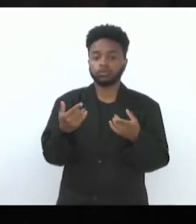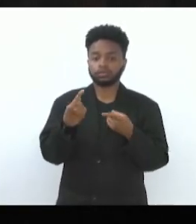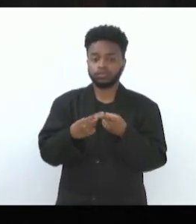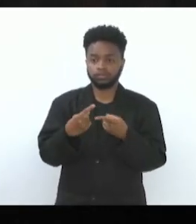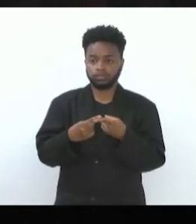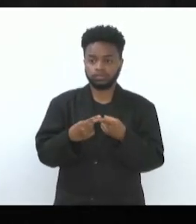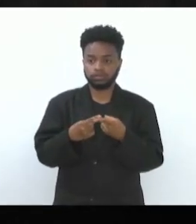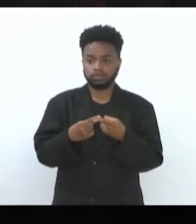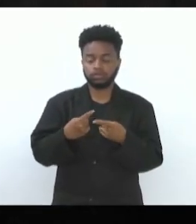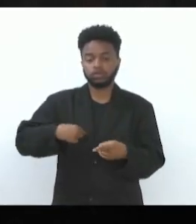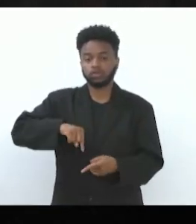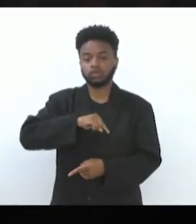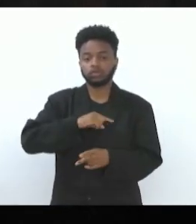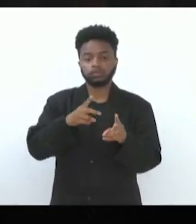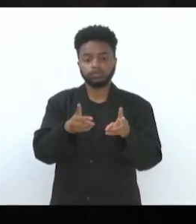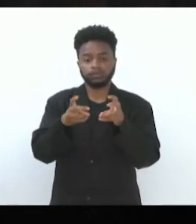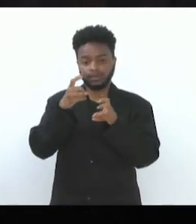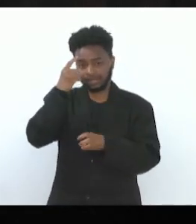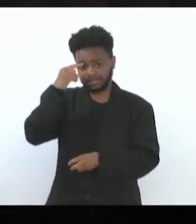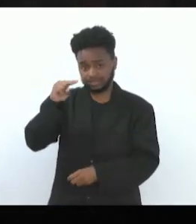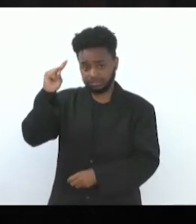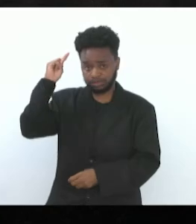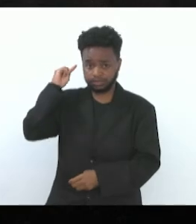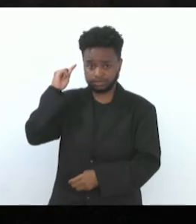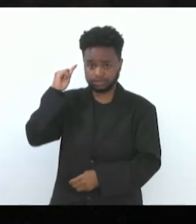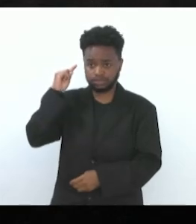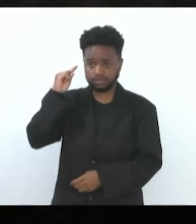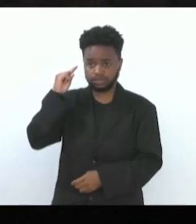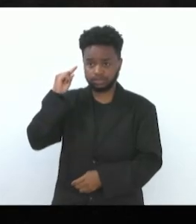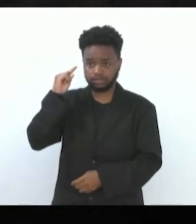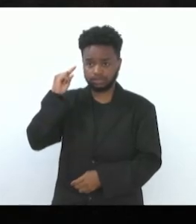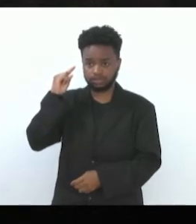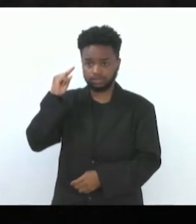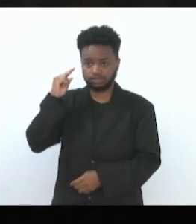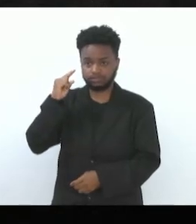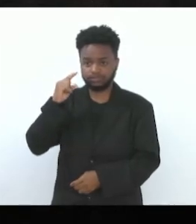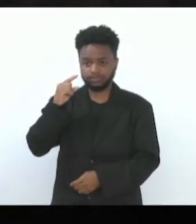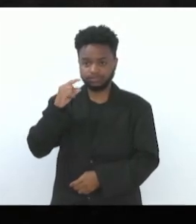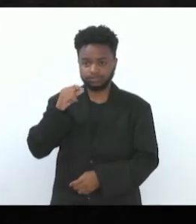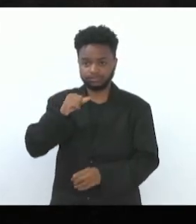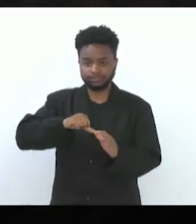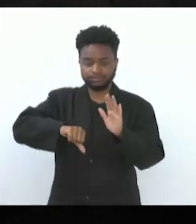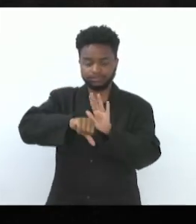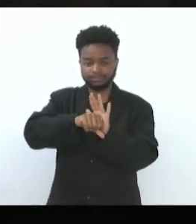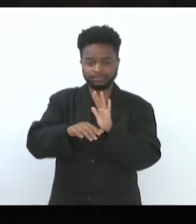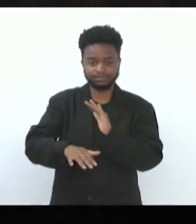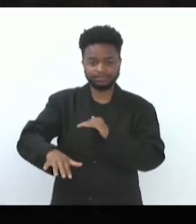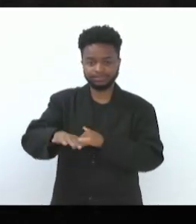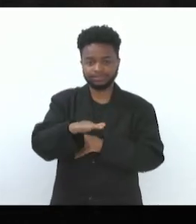estamos presenciando, desde a semana passada, a crise na área da saúde.